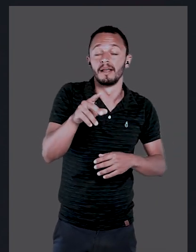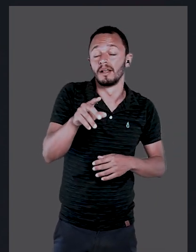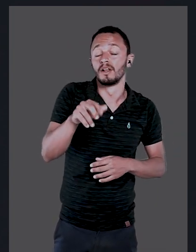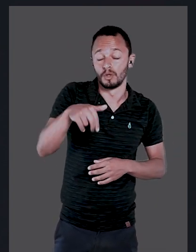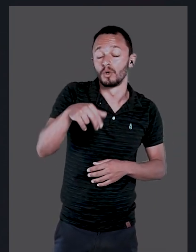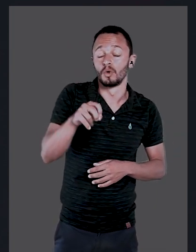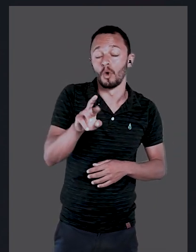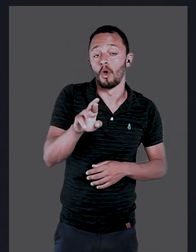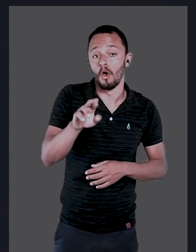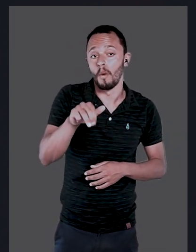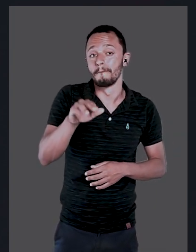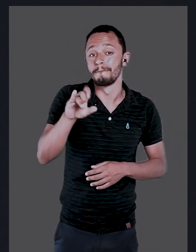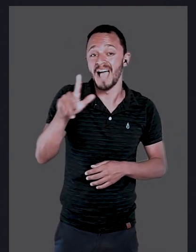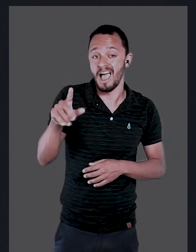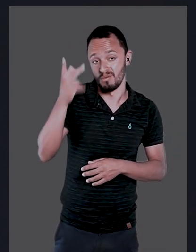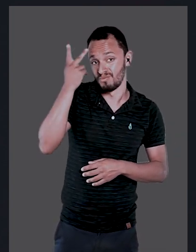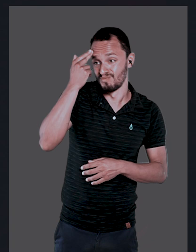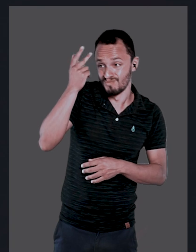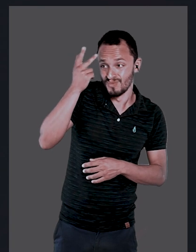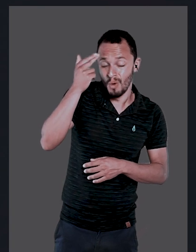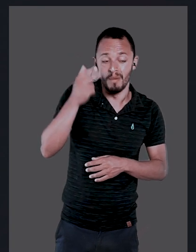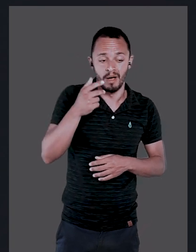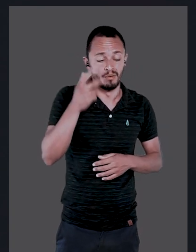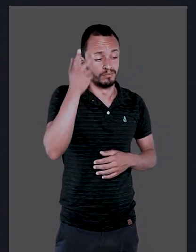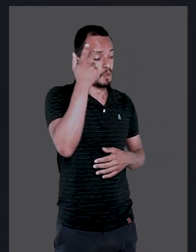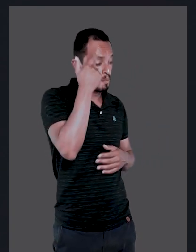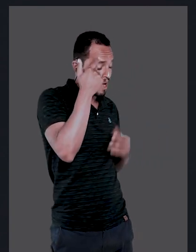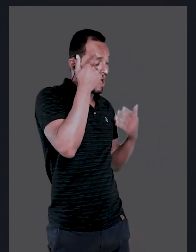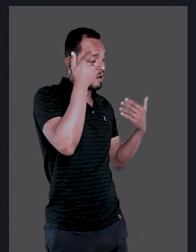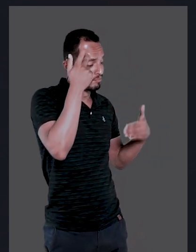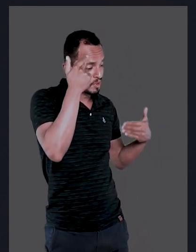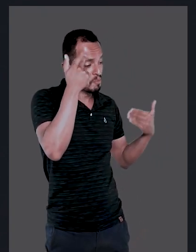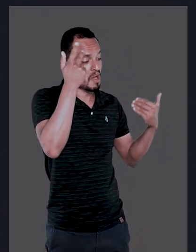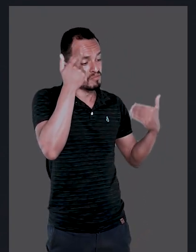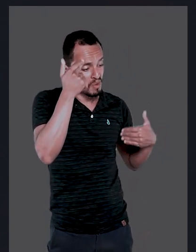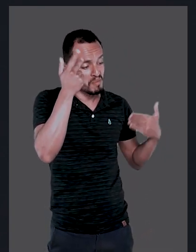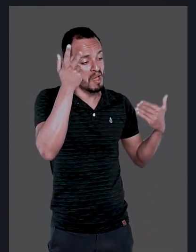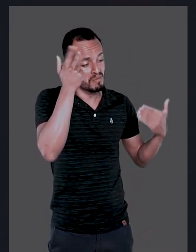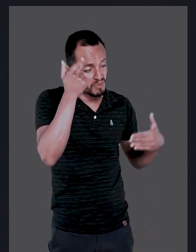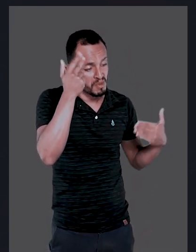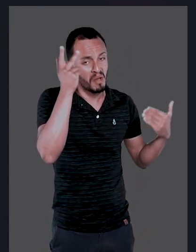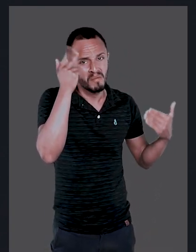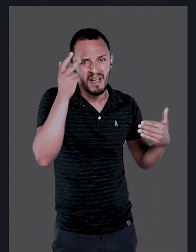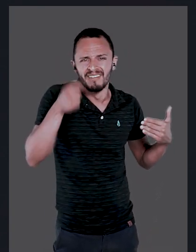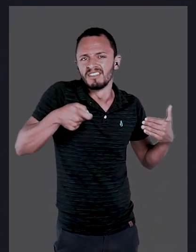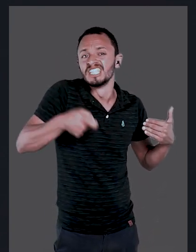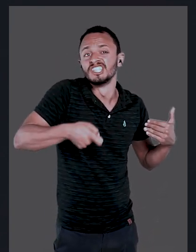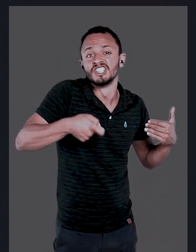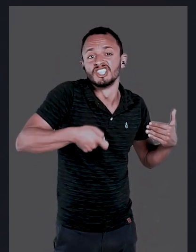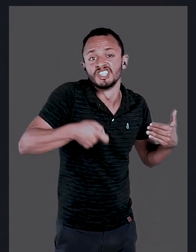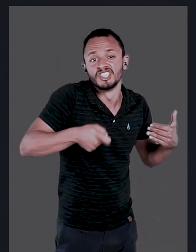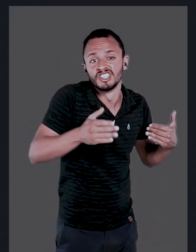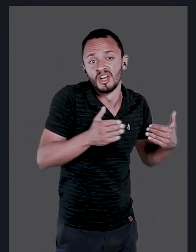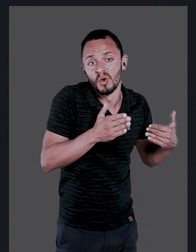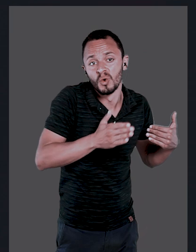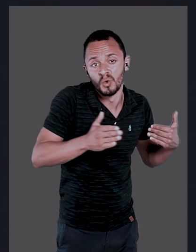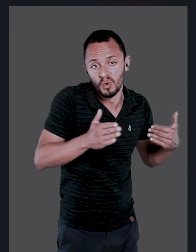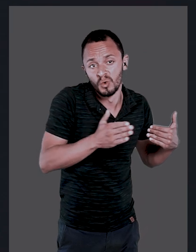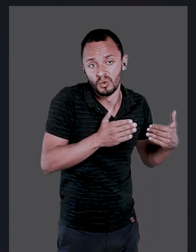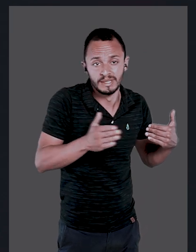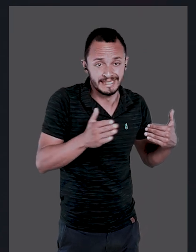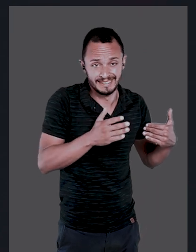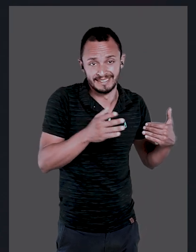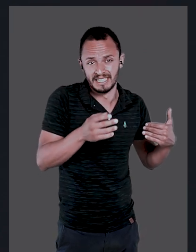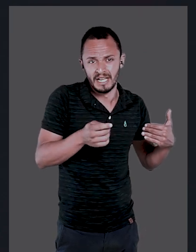dizia no lugar do normal, não é? A gente habitua àquela normalidade, àquela pacatez, e vai andando e